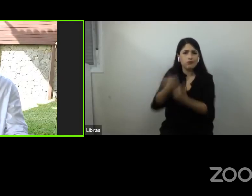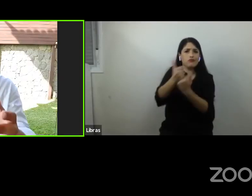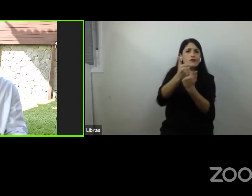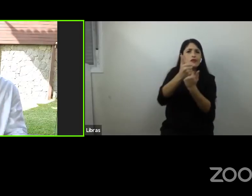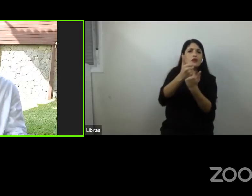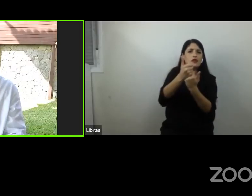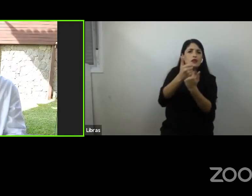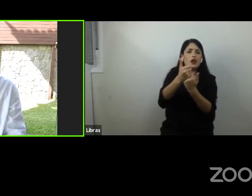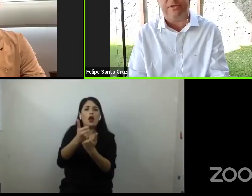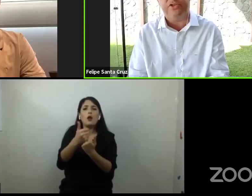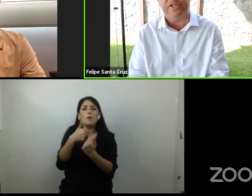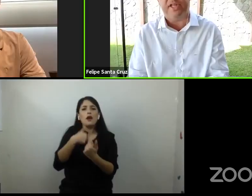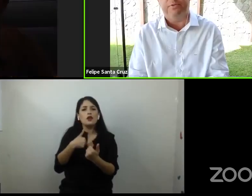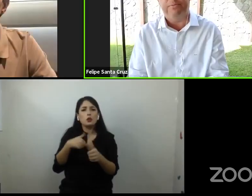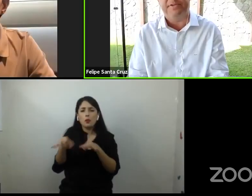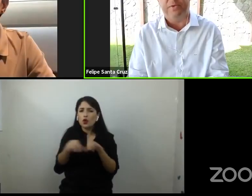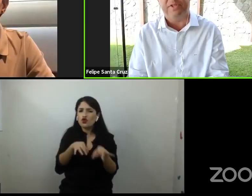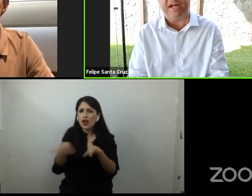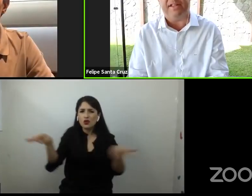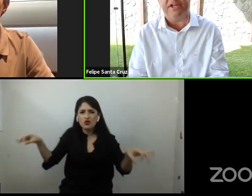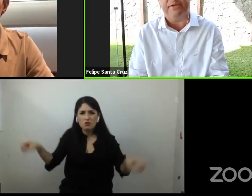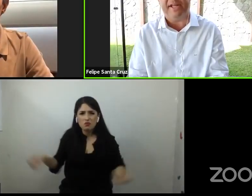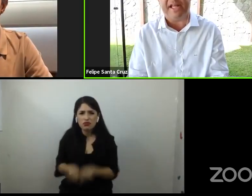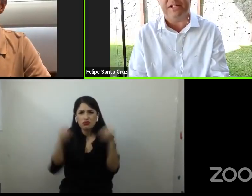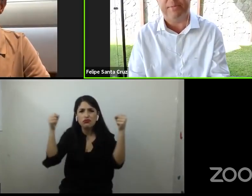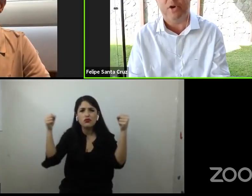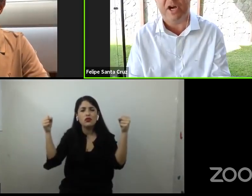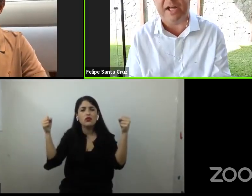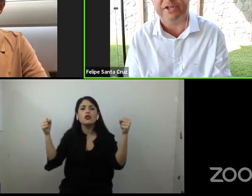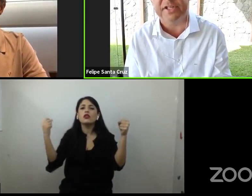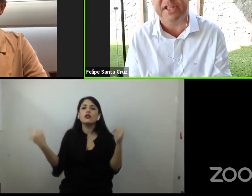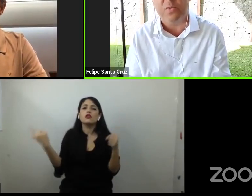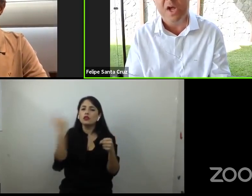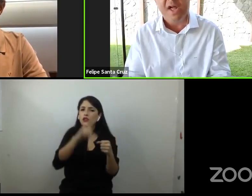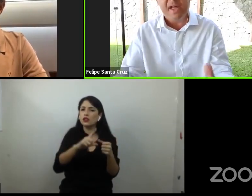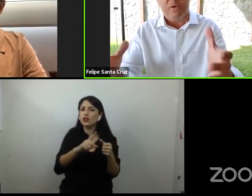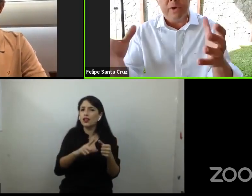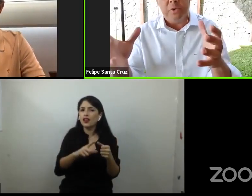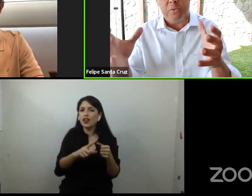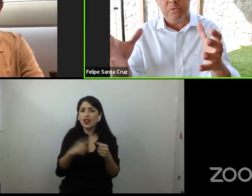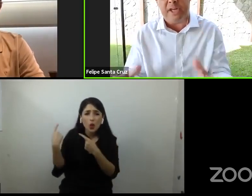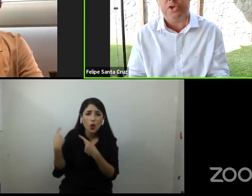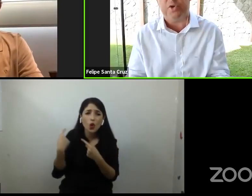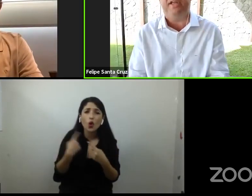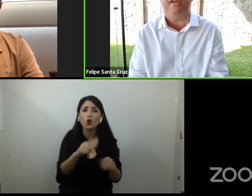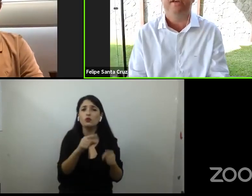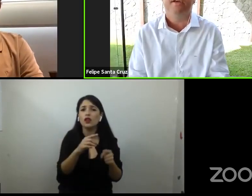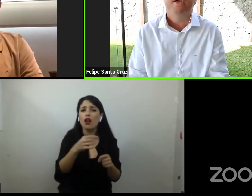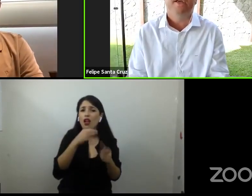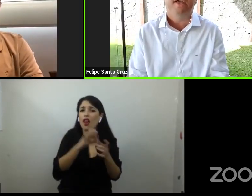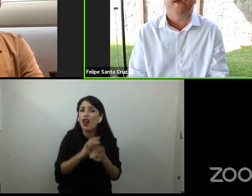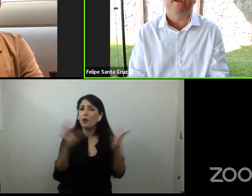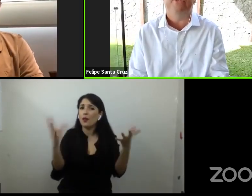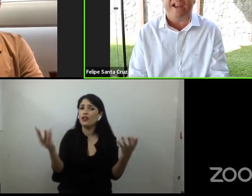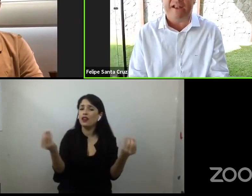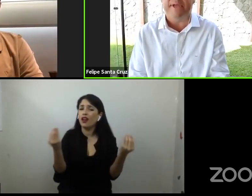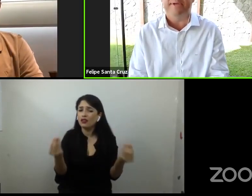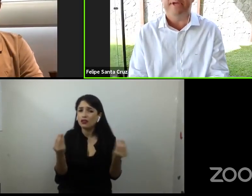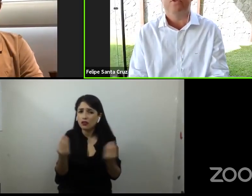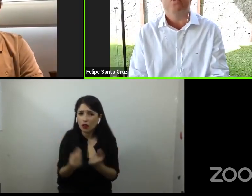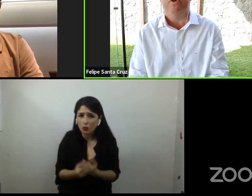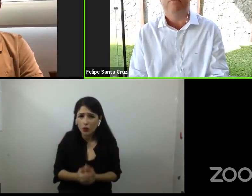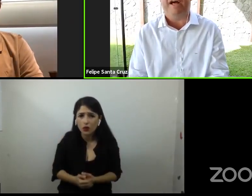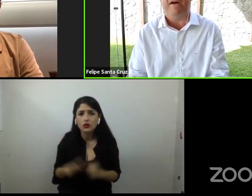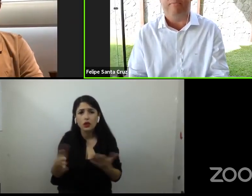um agressivo projeto de interrupção das liberdades democráticas. Então, eu deixo aqui, já na